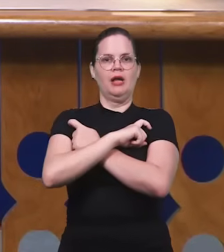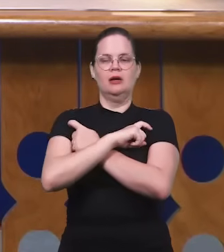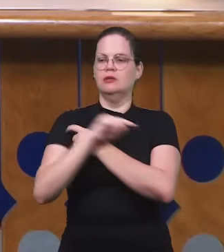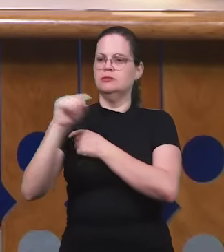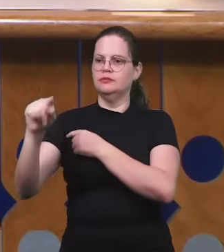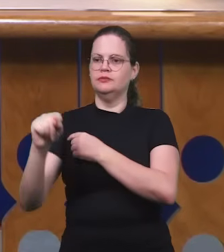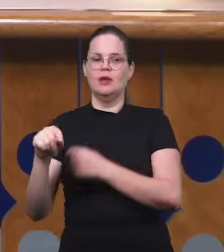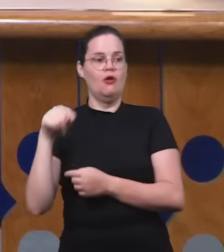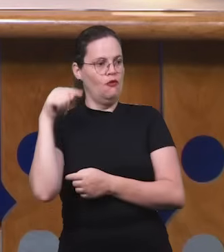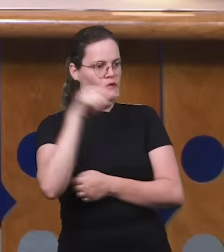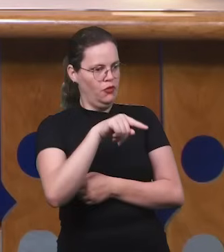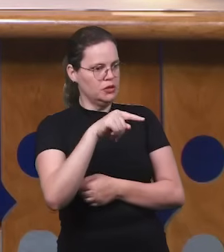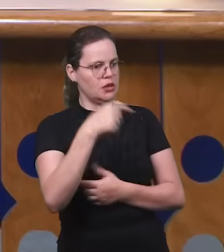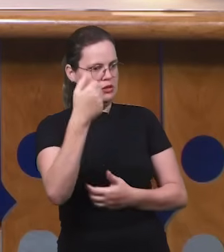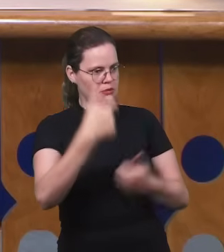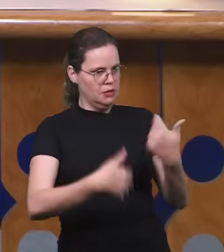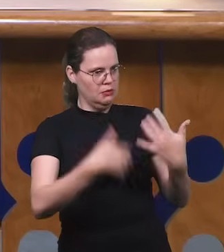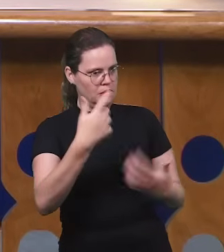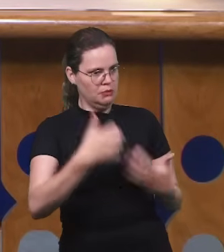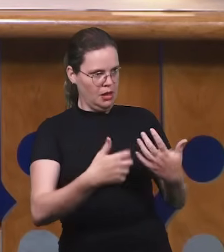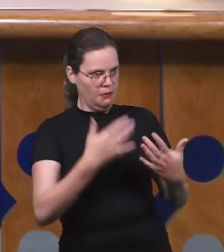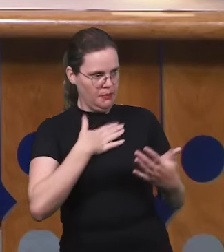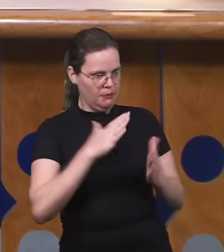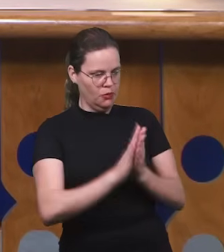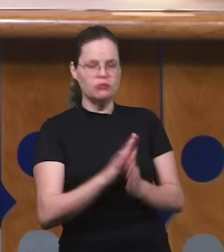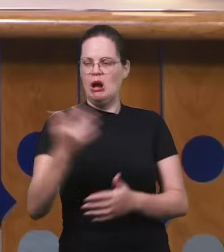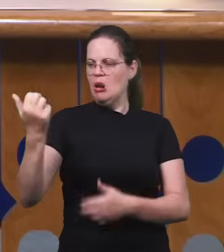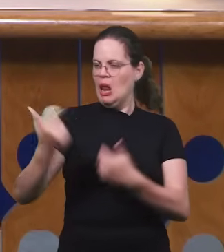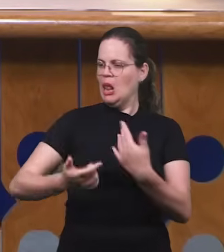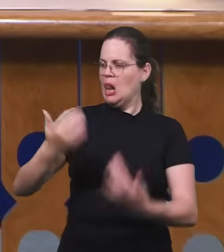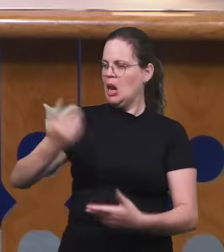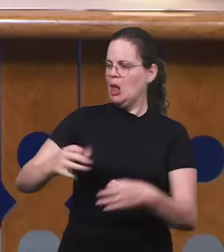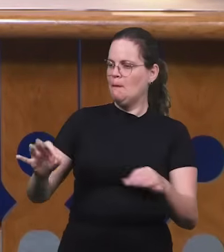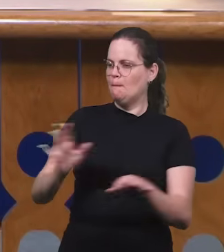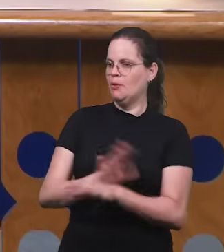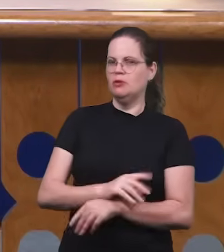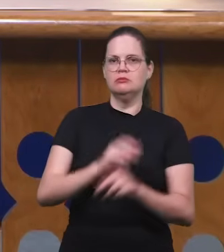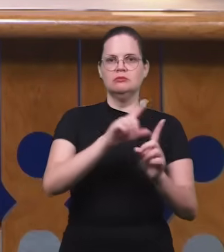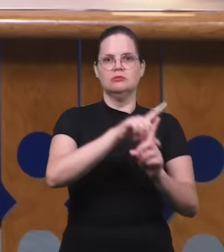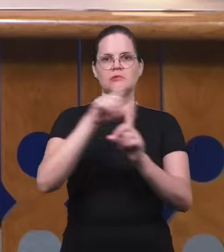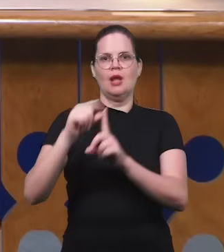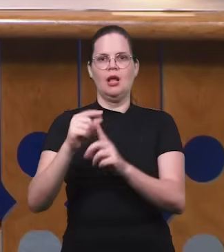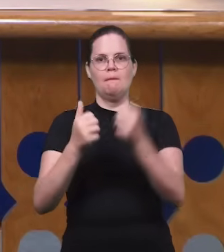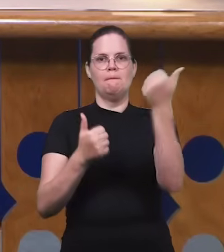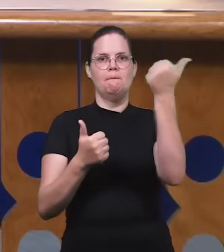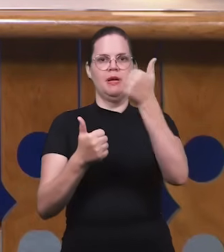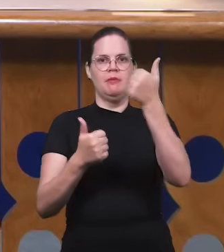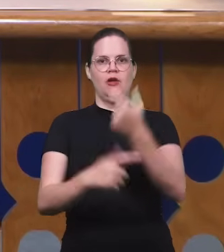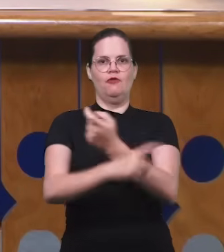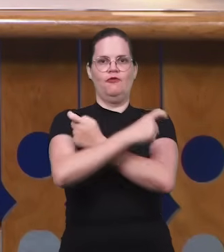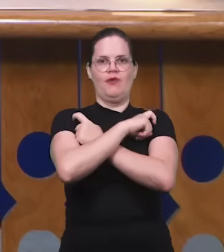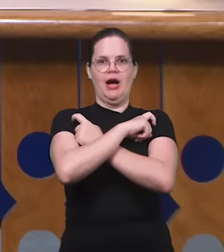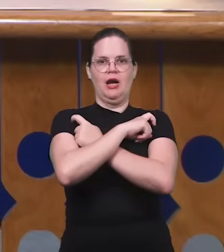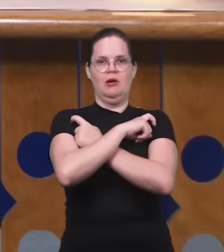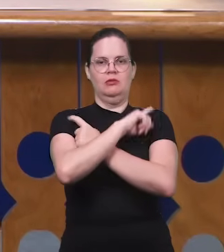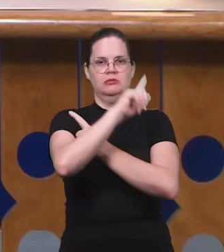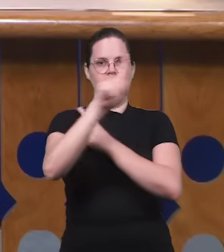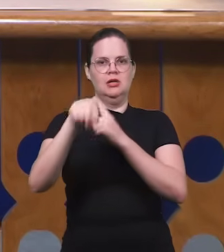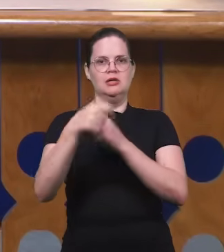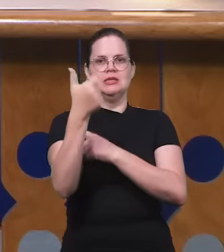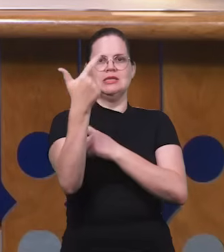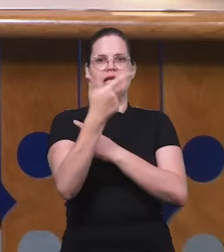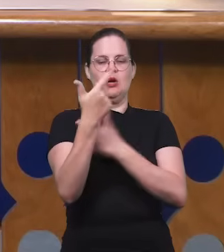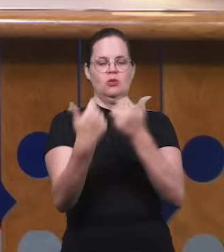irmãos conhecem a Bíblia, e ele passou a ser o segundo do reino, governar o reino mais poderoso do